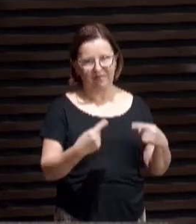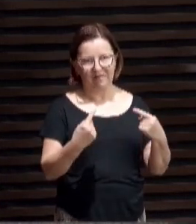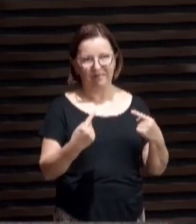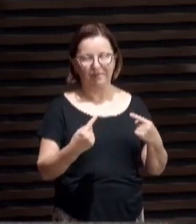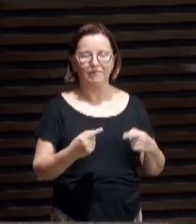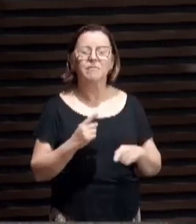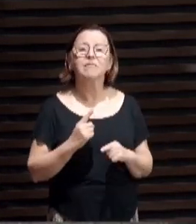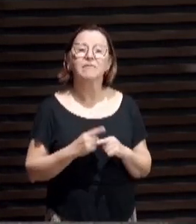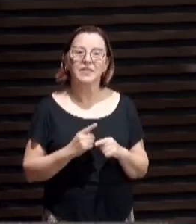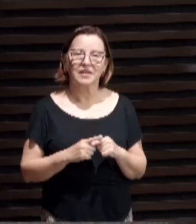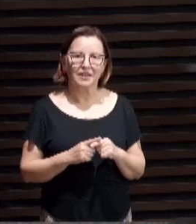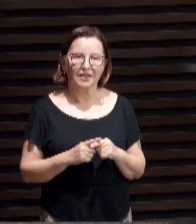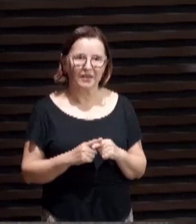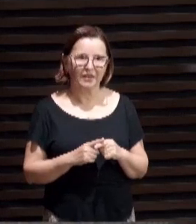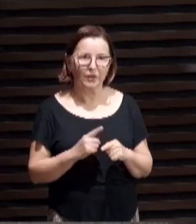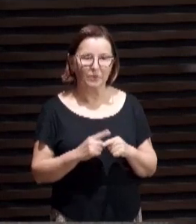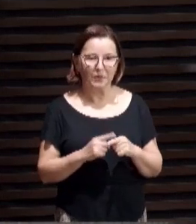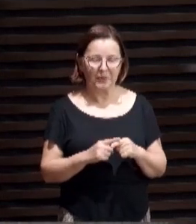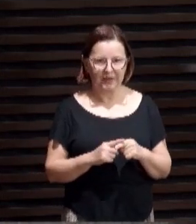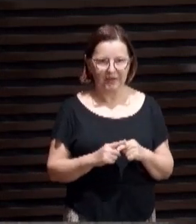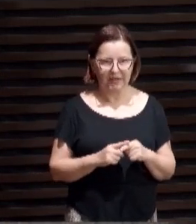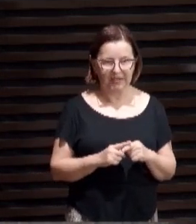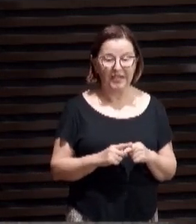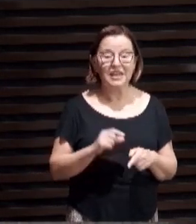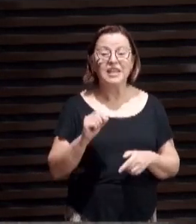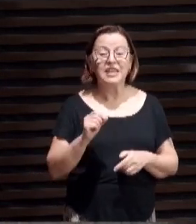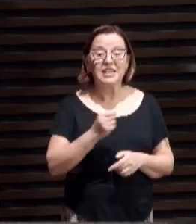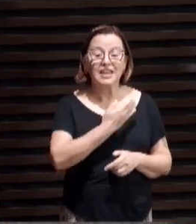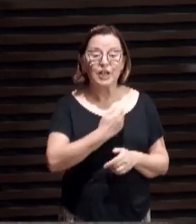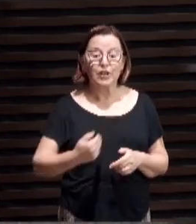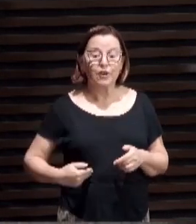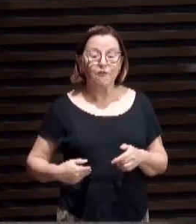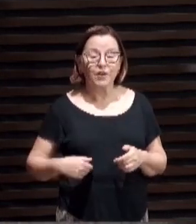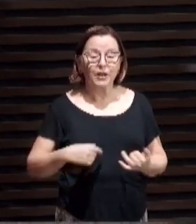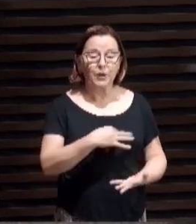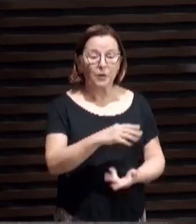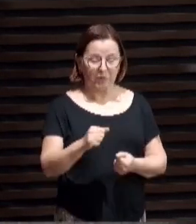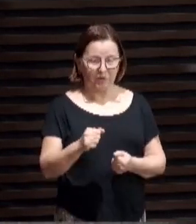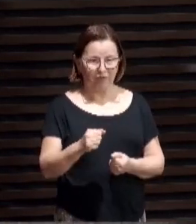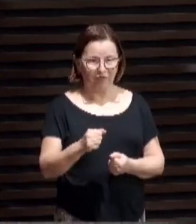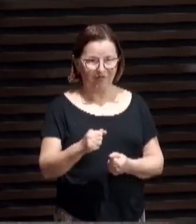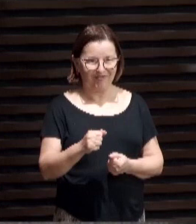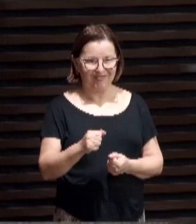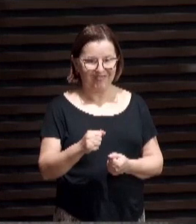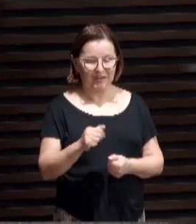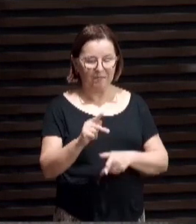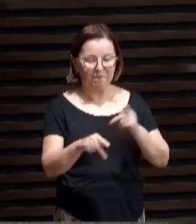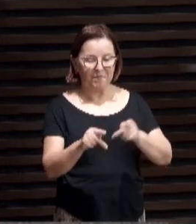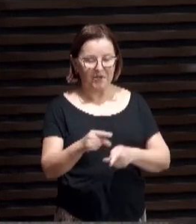Por quê? Porque quem governa o mundo são os filhos do pai da mentira.